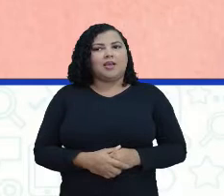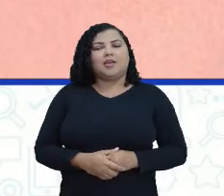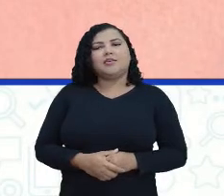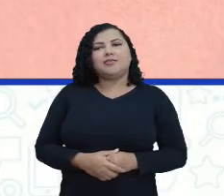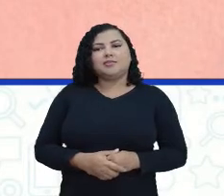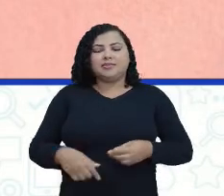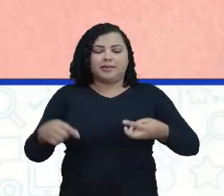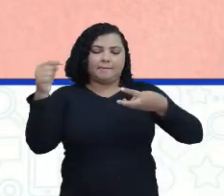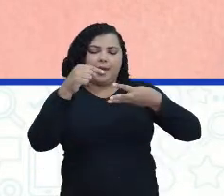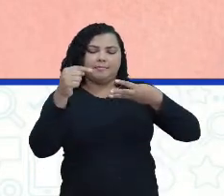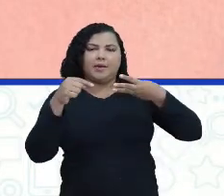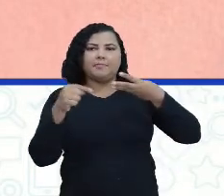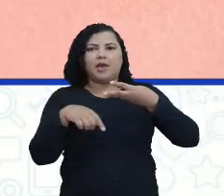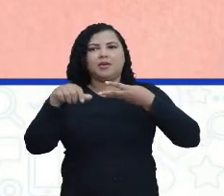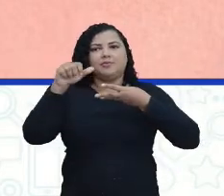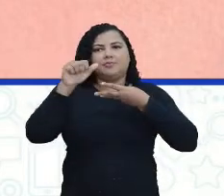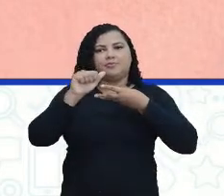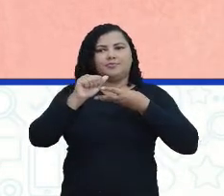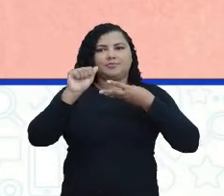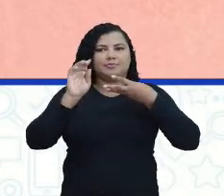eu te amo?